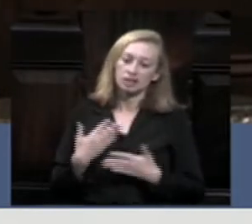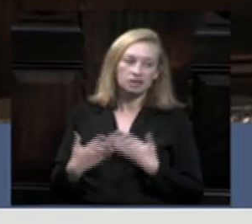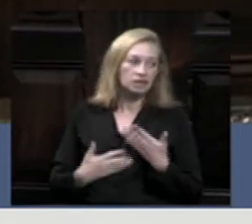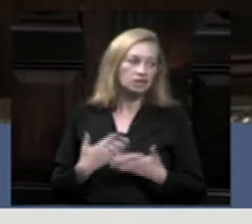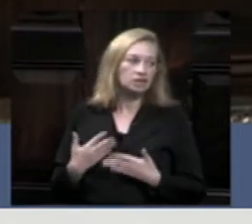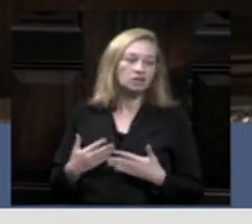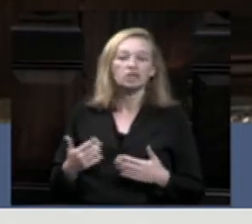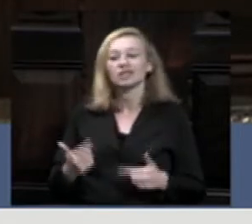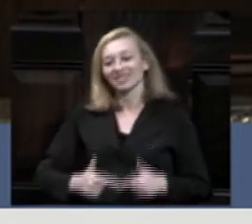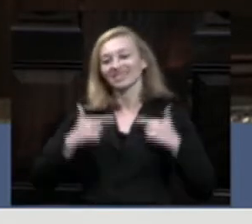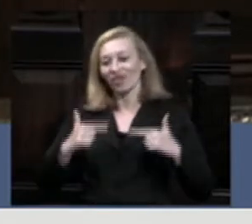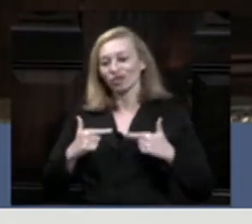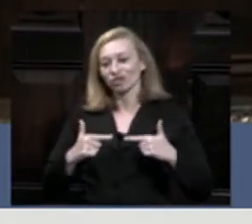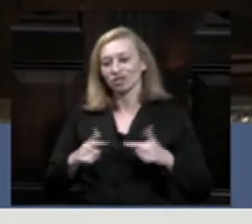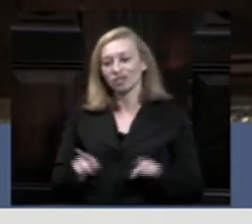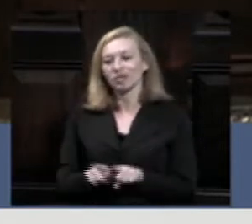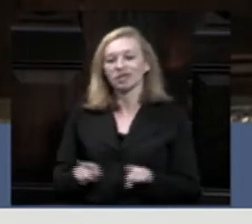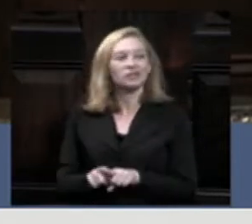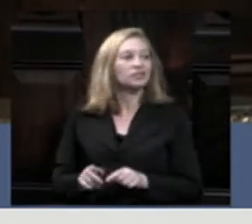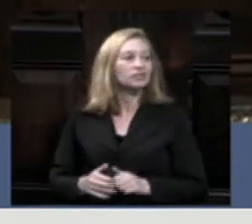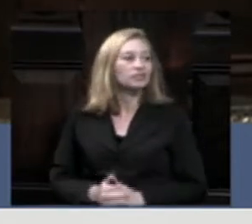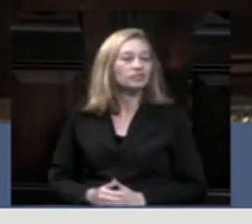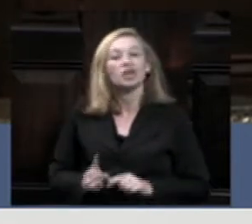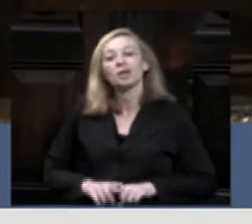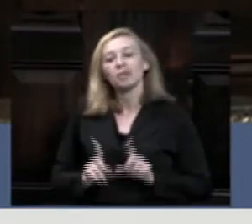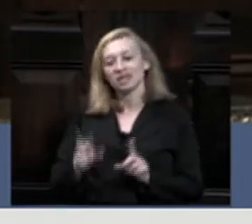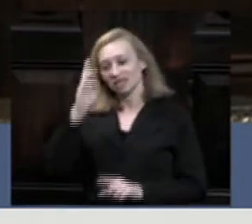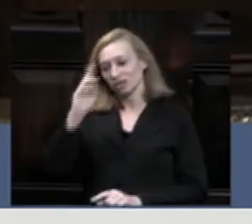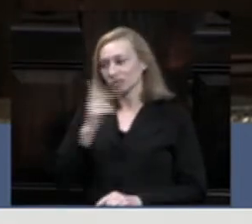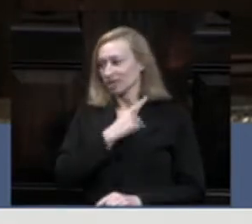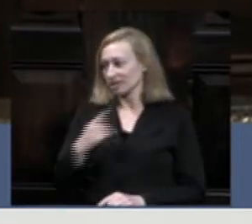toda a sorte também. Mas, senhor presidente,